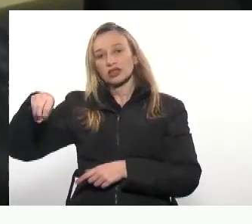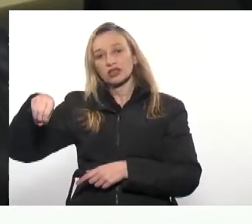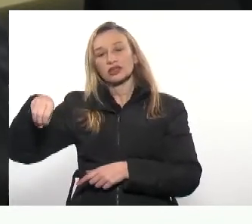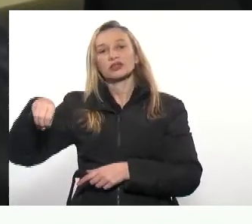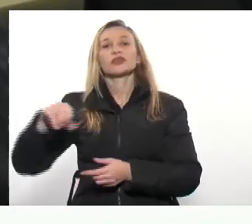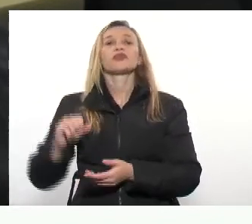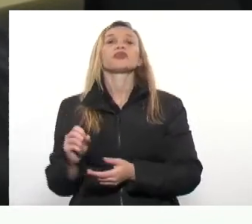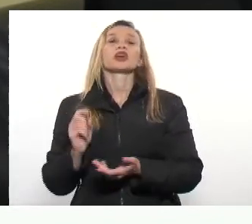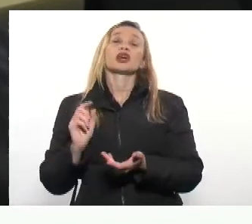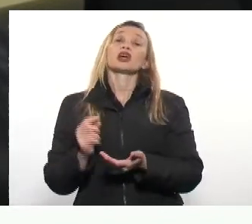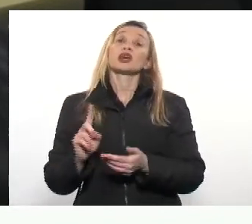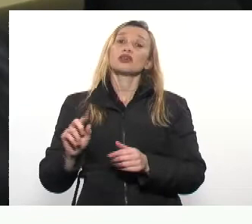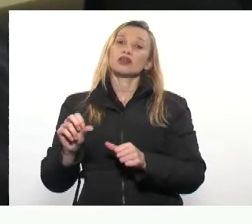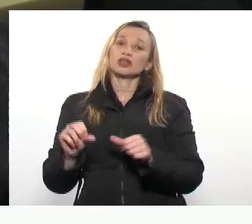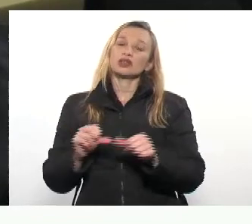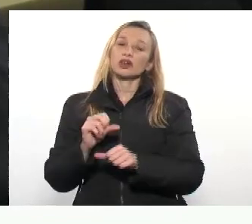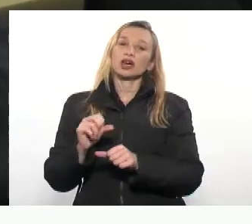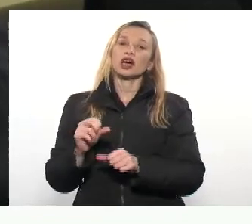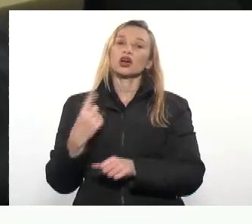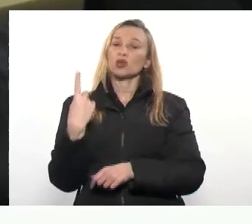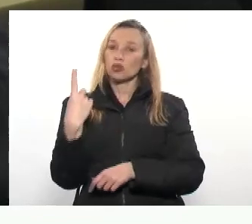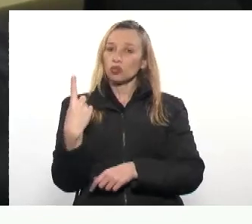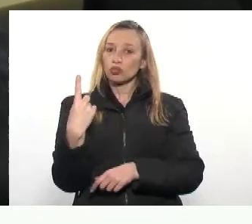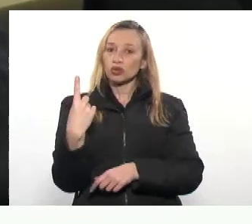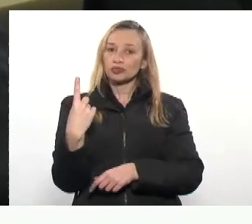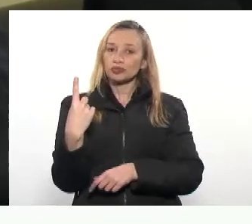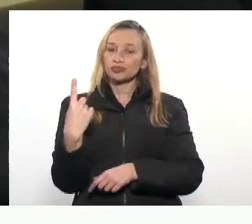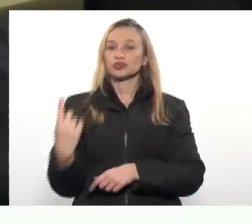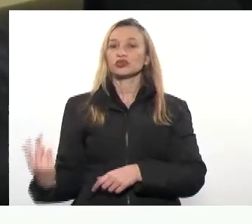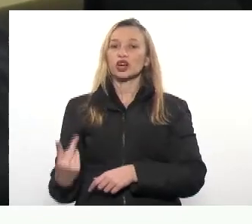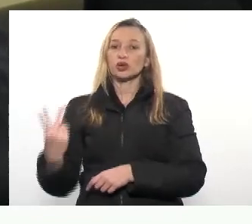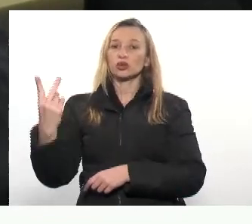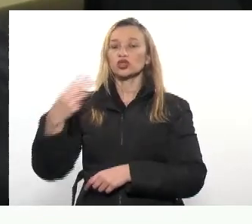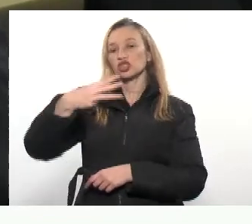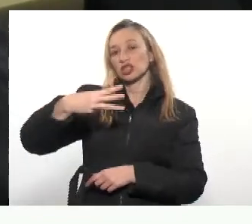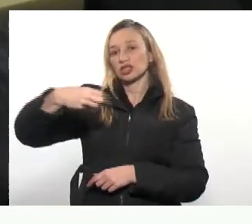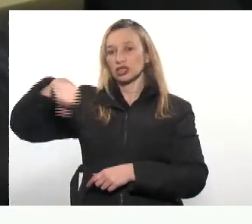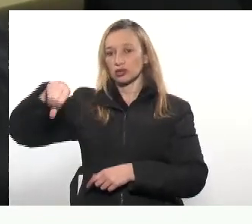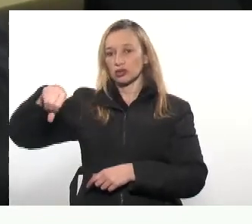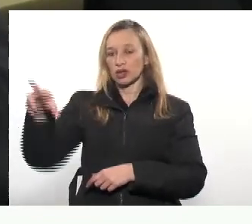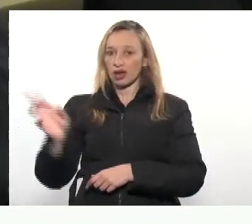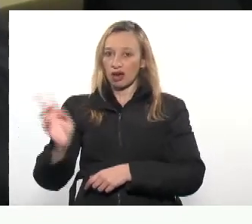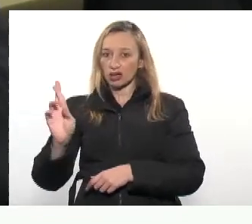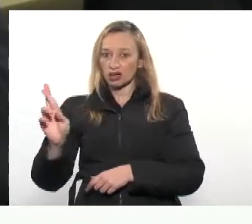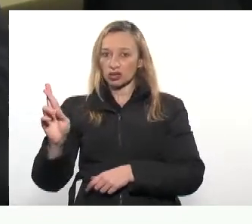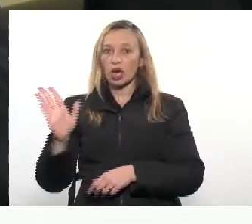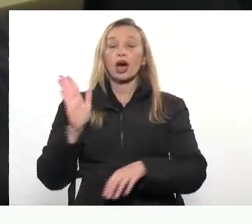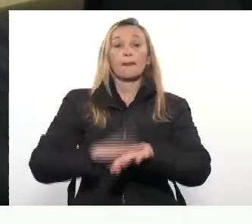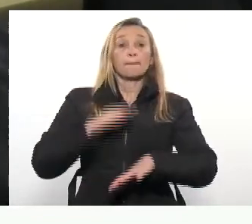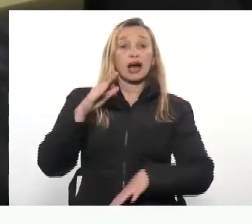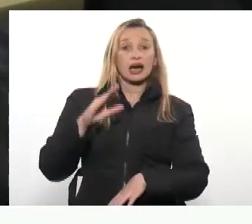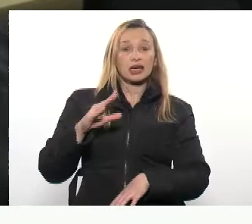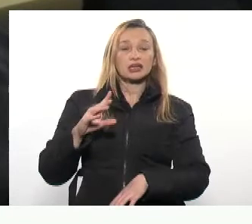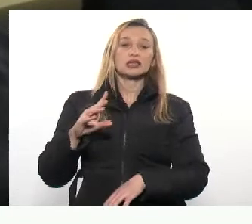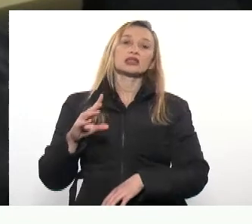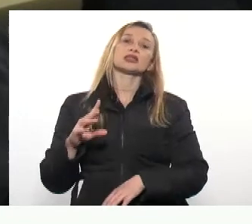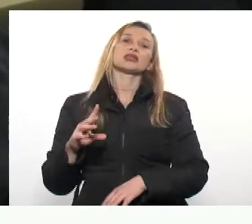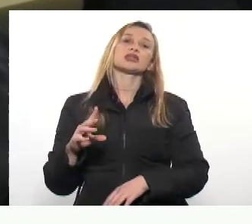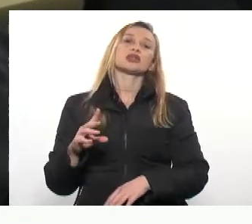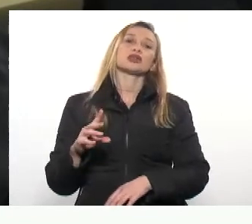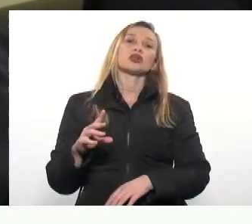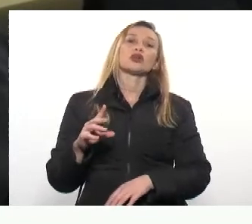critério de cobrança vai passar a ser uma tarifa de disponibilidade de R$ 39, mais uma tarifa referente ao